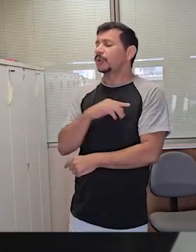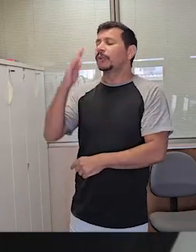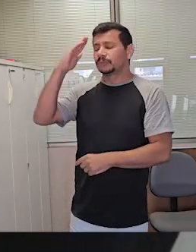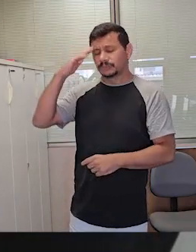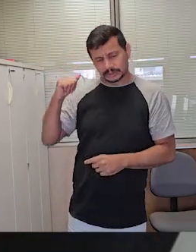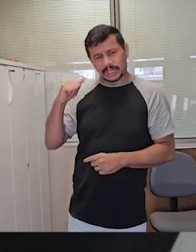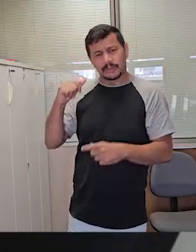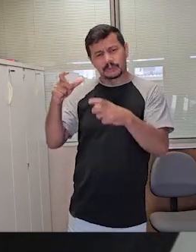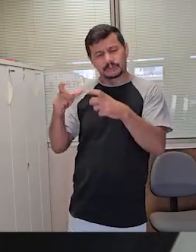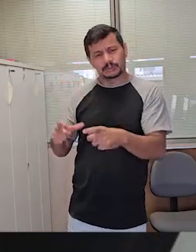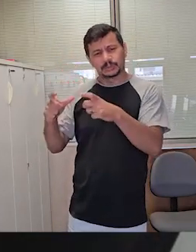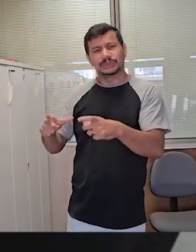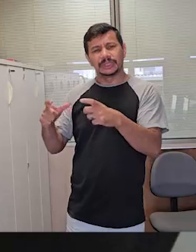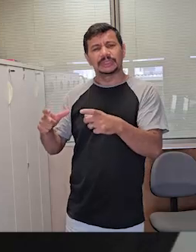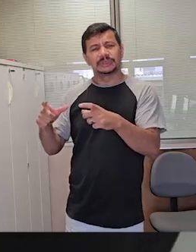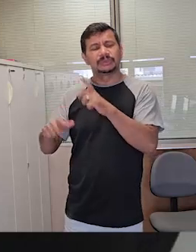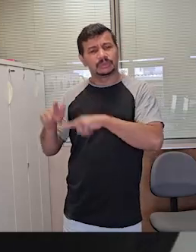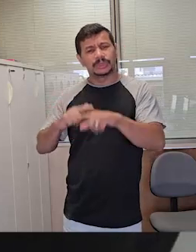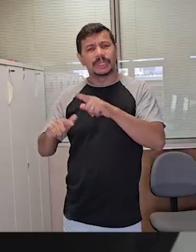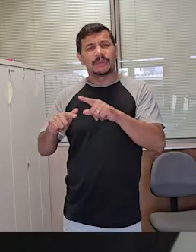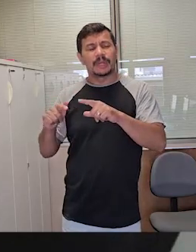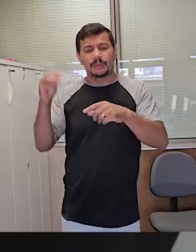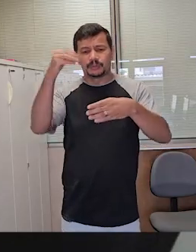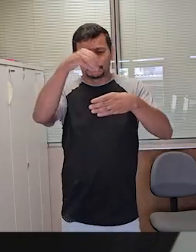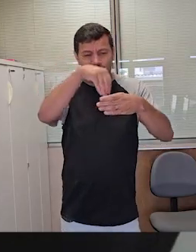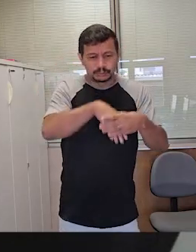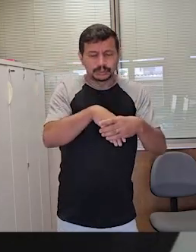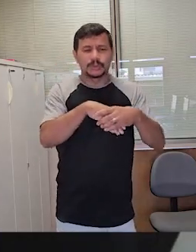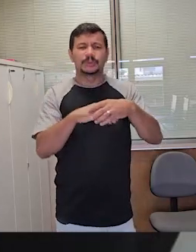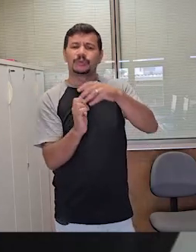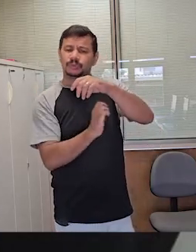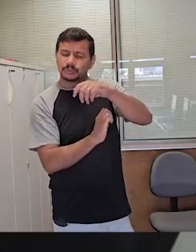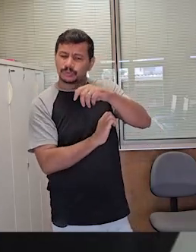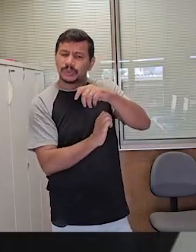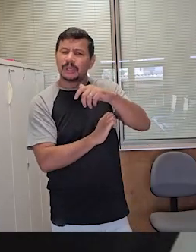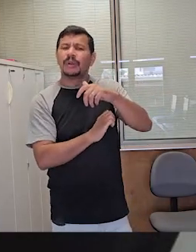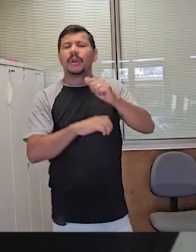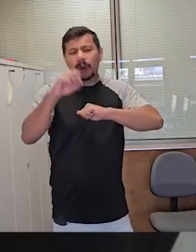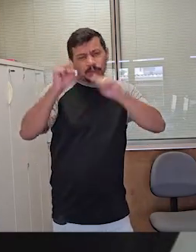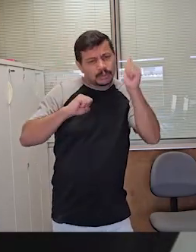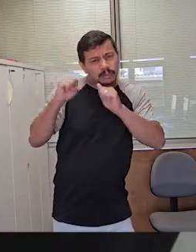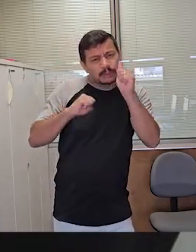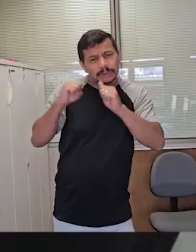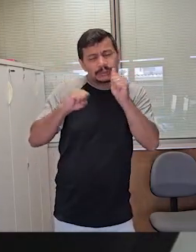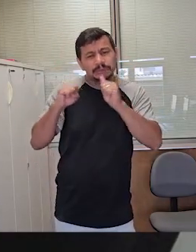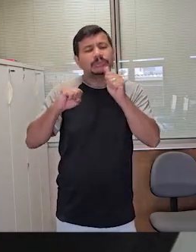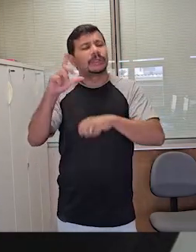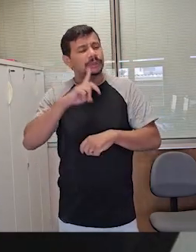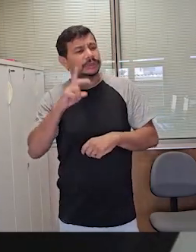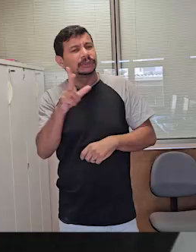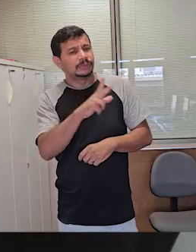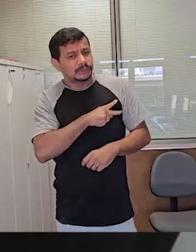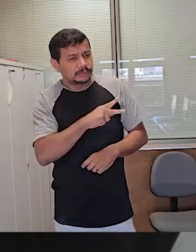ambiente de trabalho ele está dentro da propriedade privada. Né? O meio de produção, as máquinas de produção são